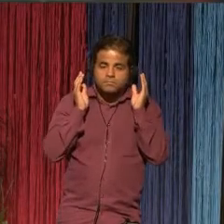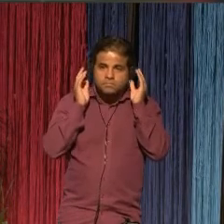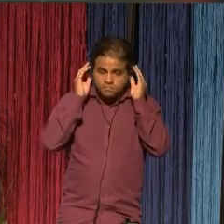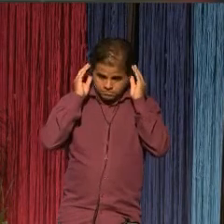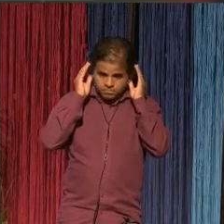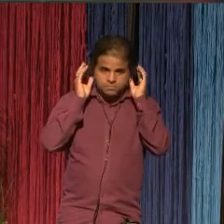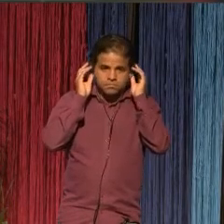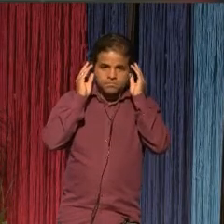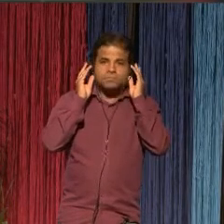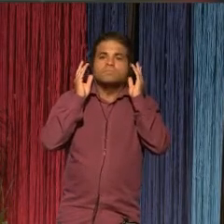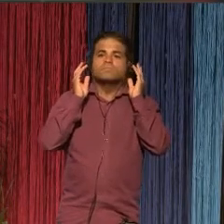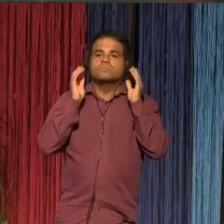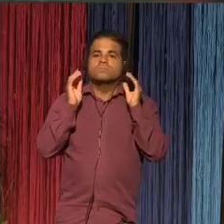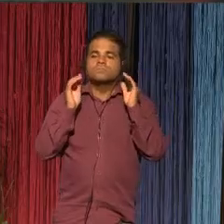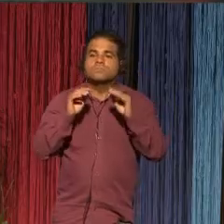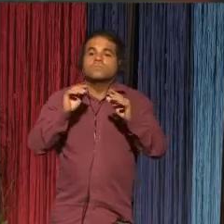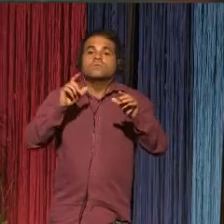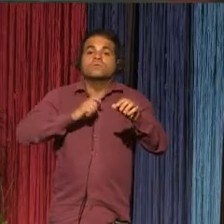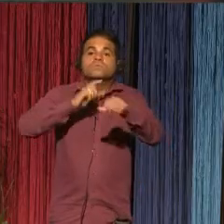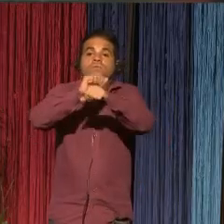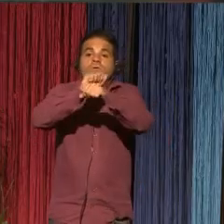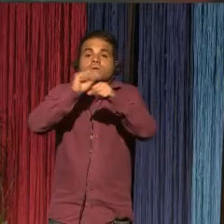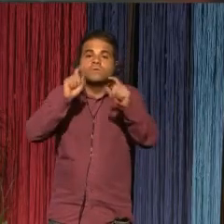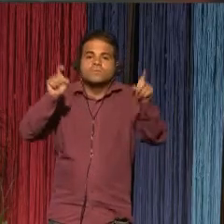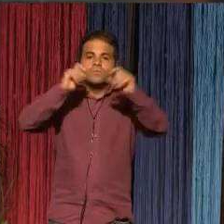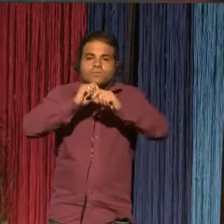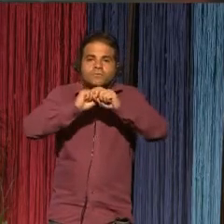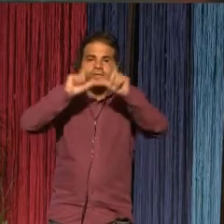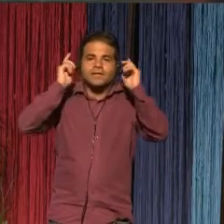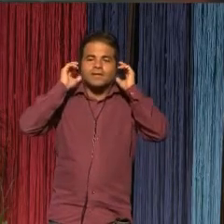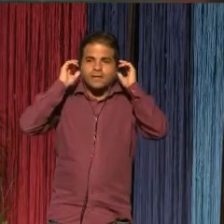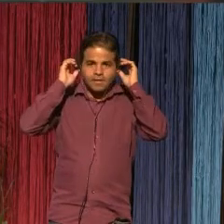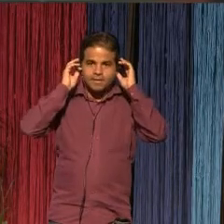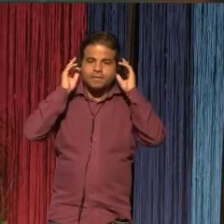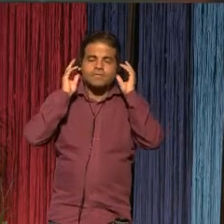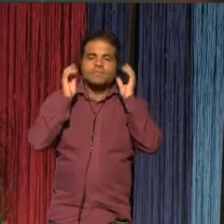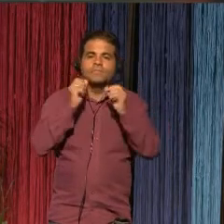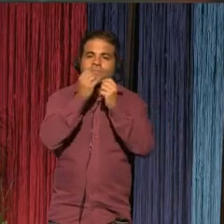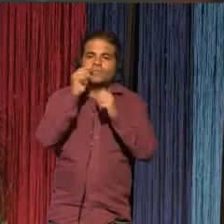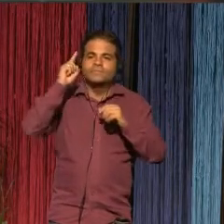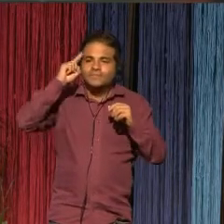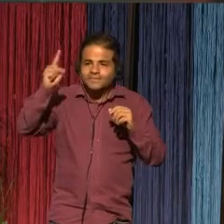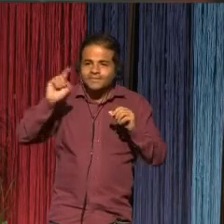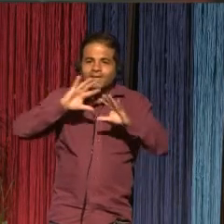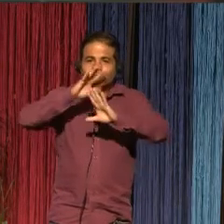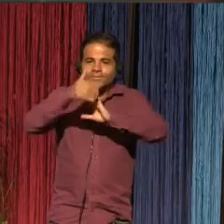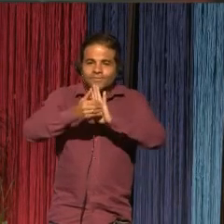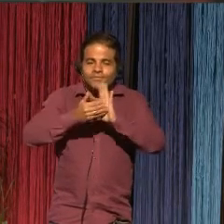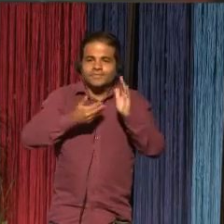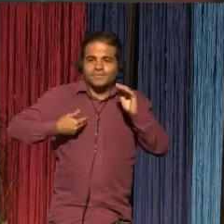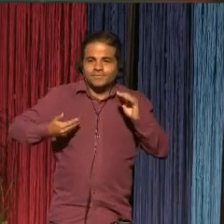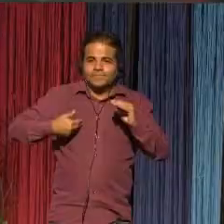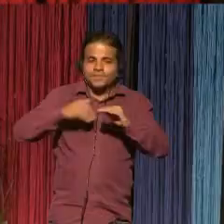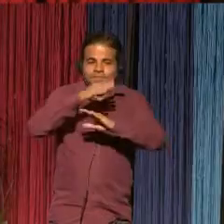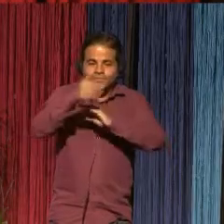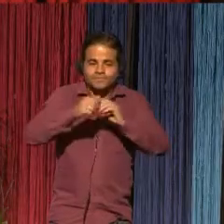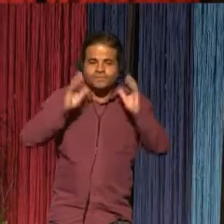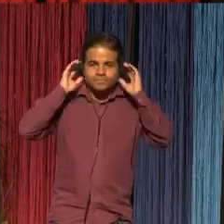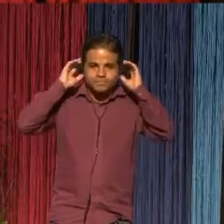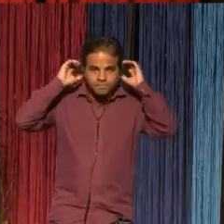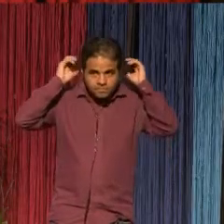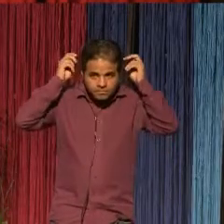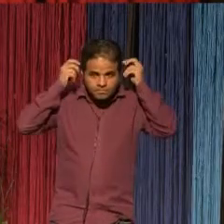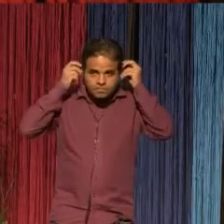Eu tenho que aguardar o computador ligar. Bom dia a todos os amigos e colegas que conheci